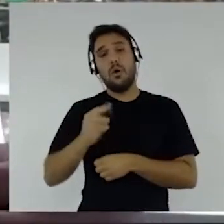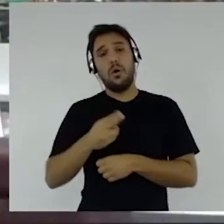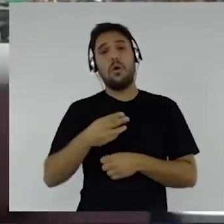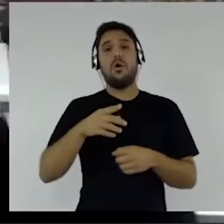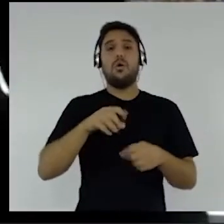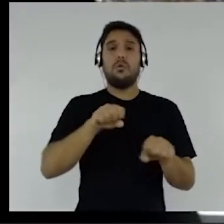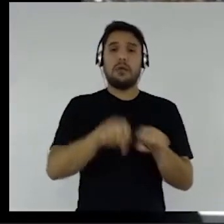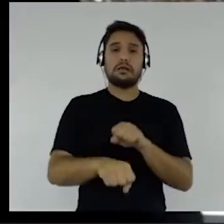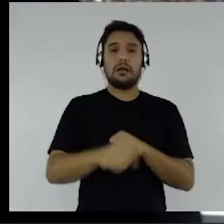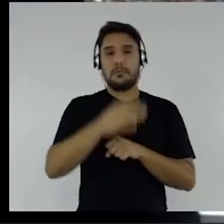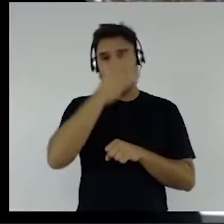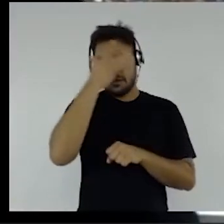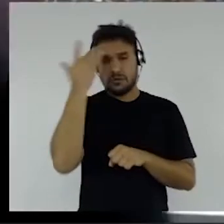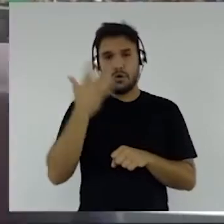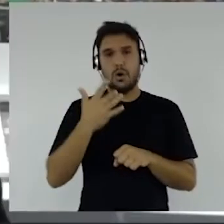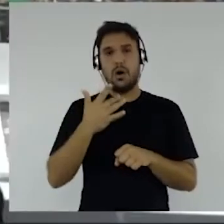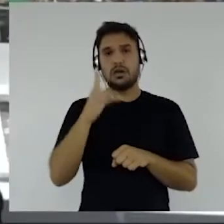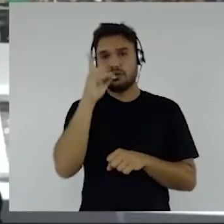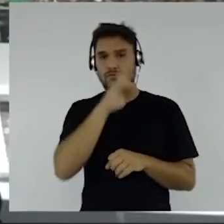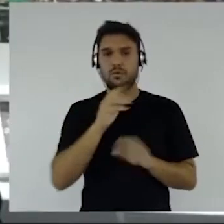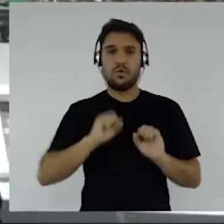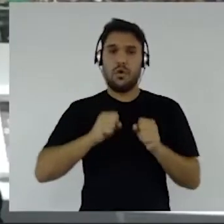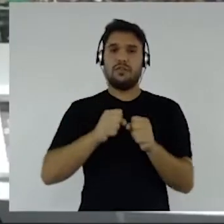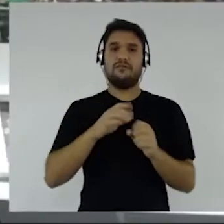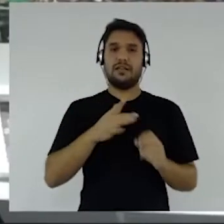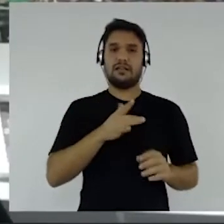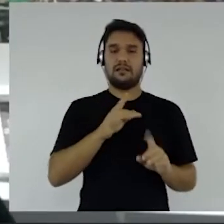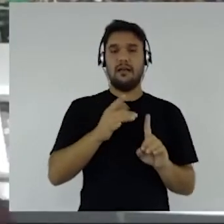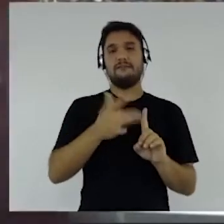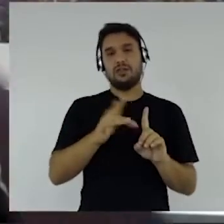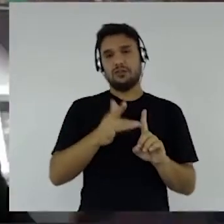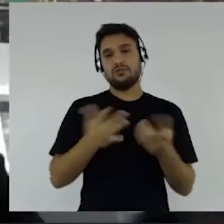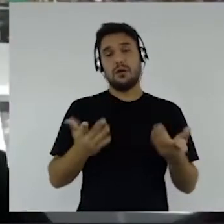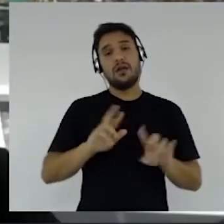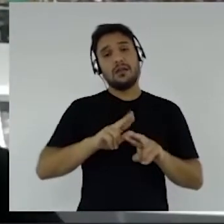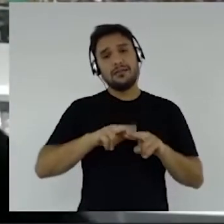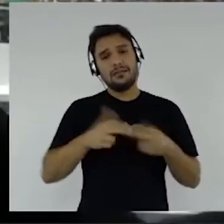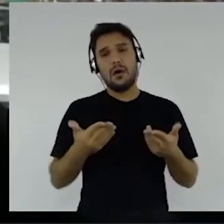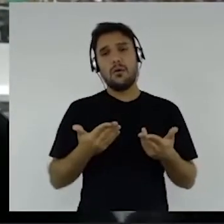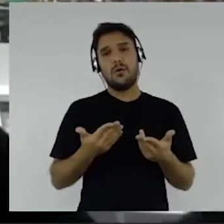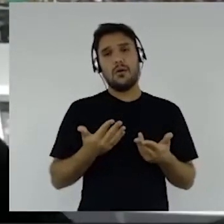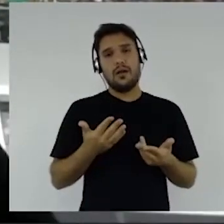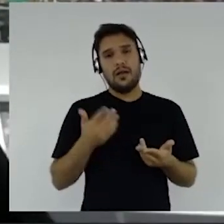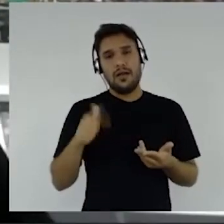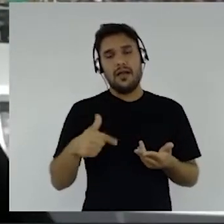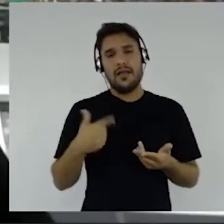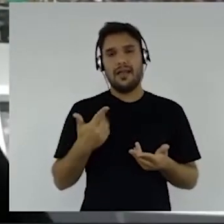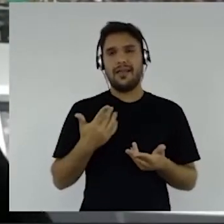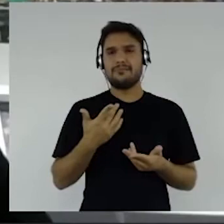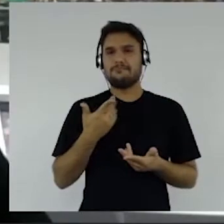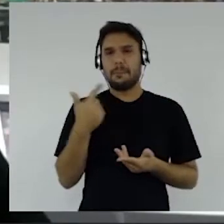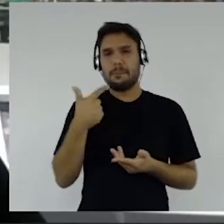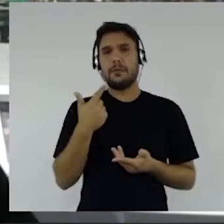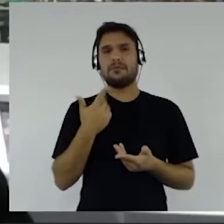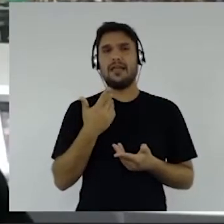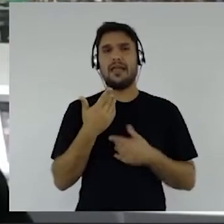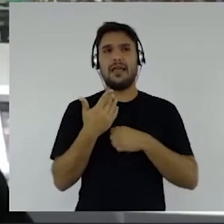foi executado de uma forma que dificultou a defesa da vítima. Então, uma insensibilidade quem tem encaminhando essa